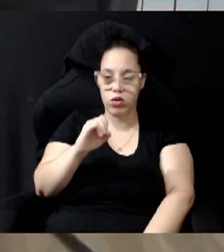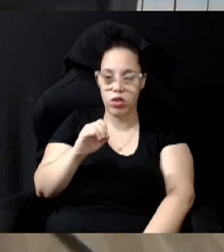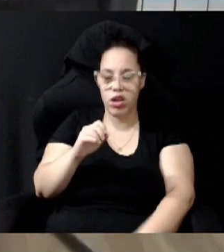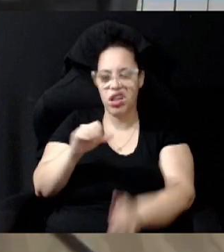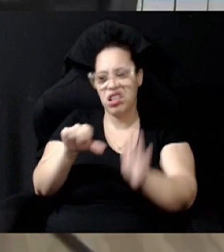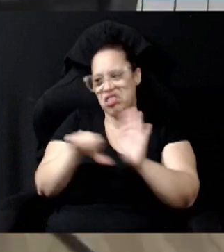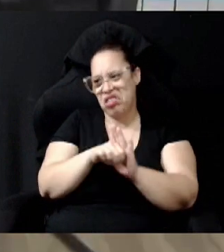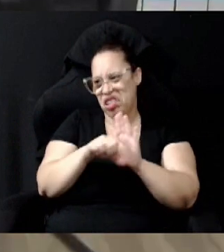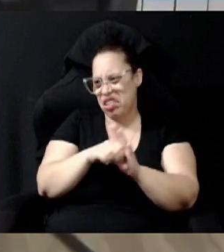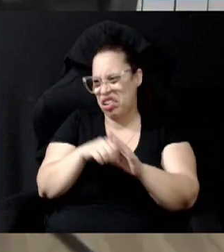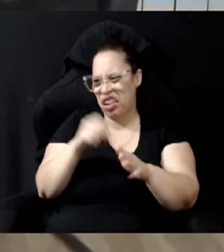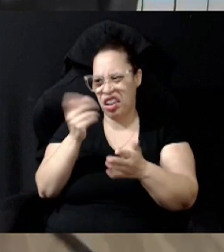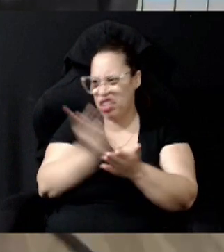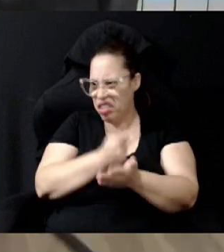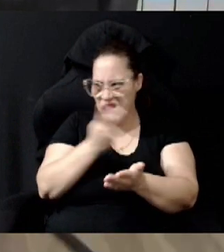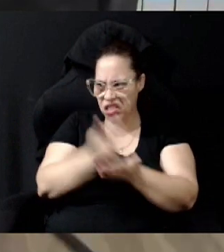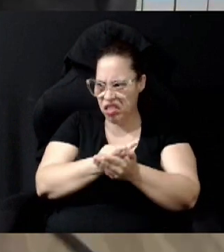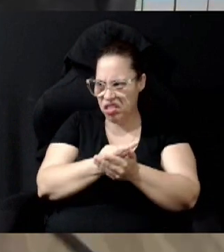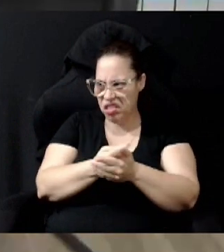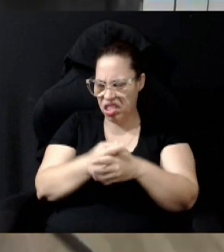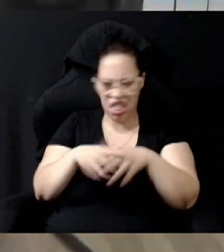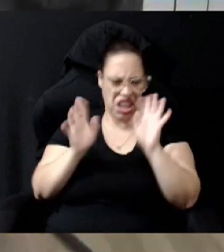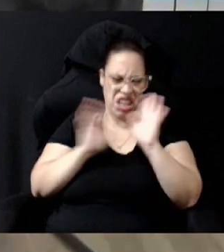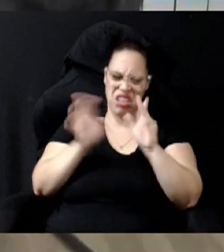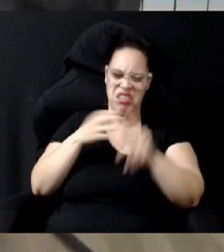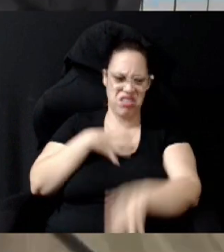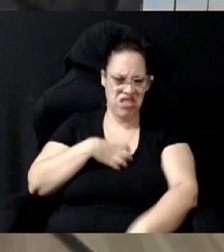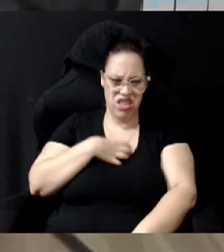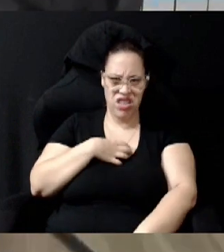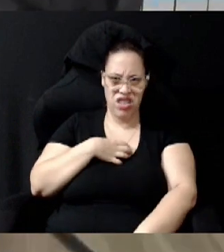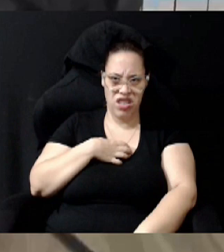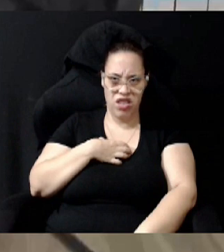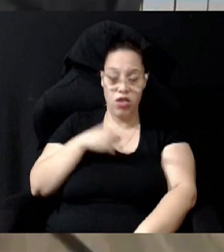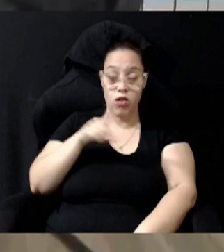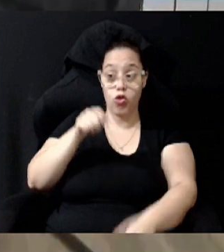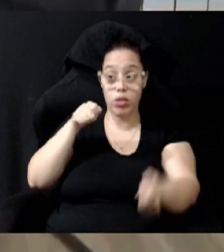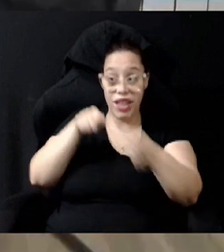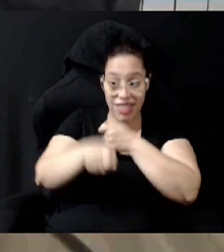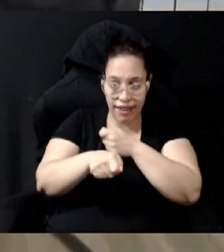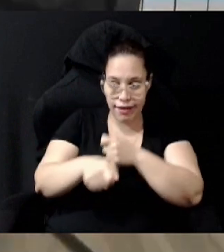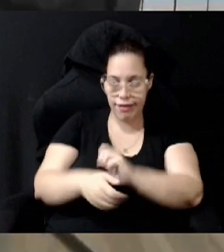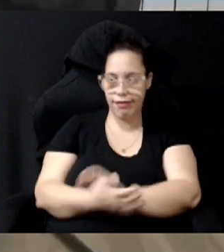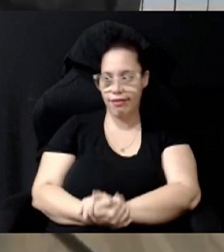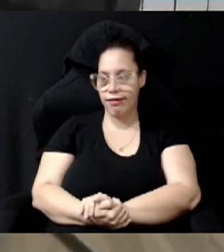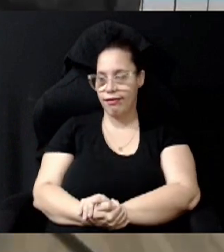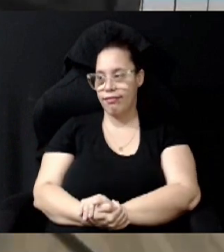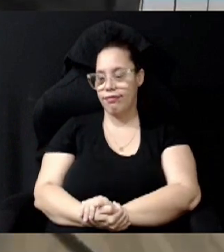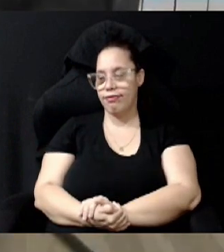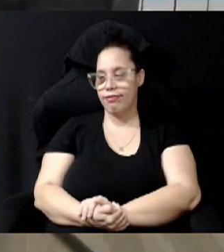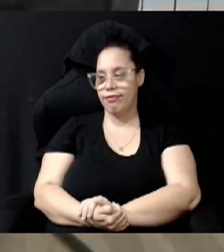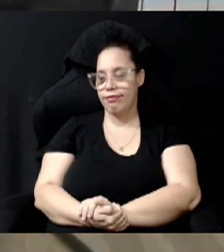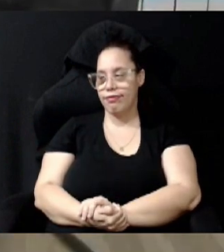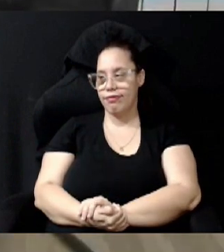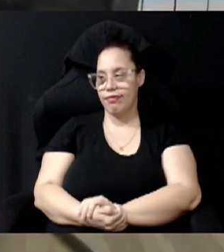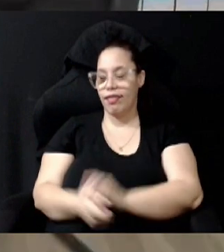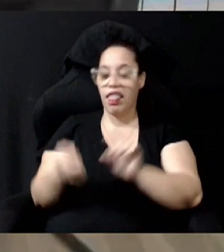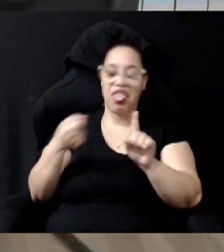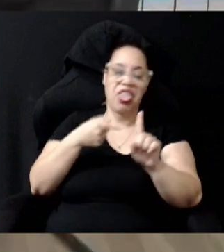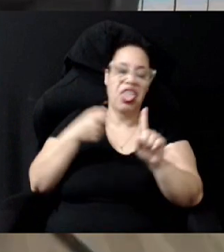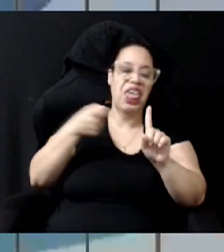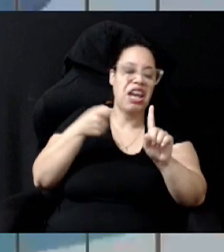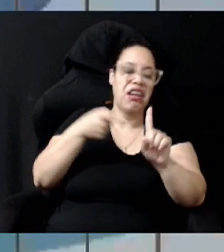inconveniente, impertinente, né, você me ataca. Ah, perfeito. Né? Então, o idiota,